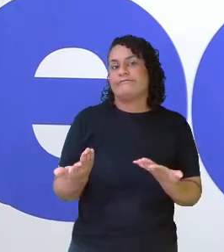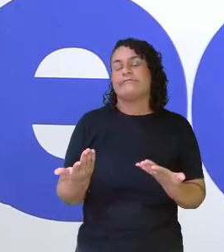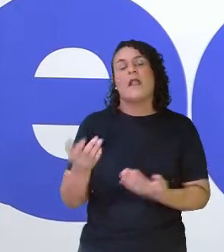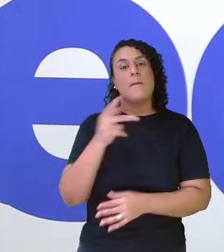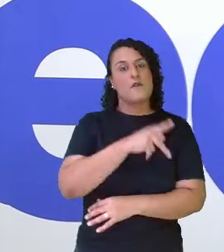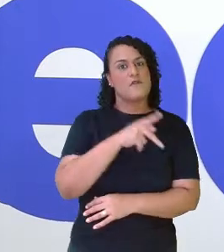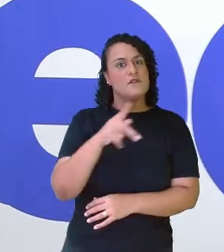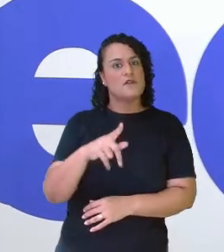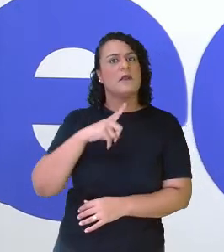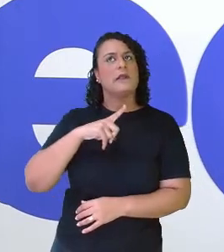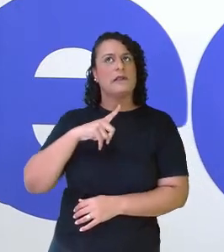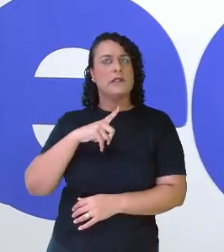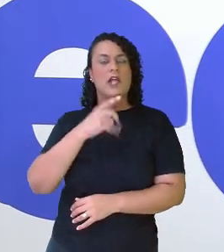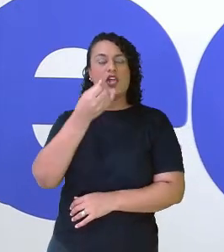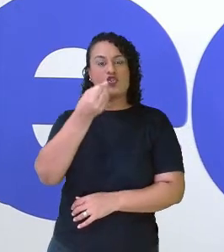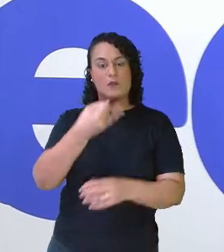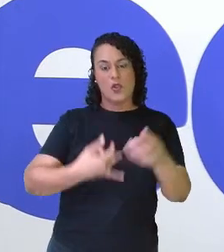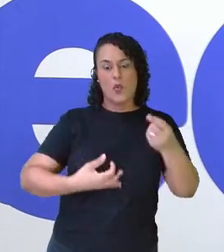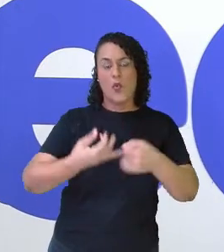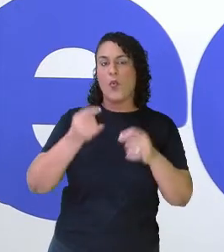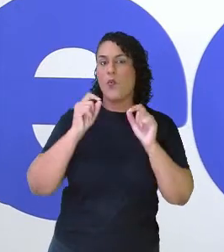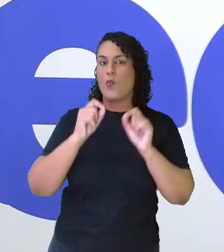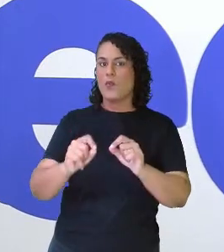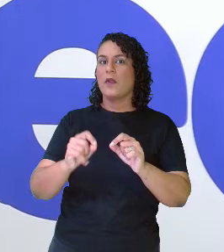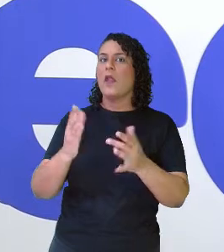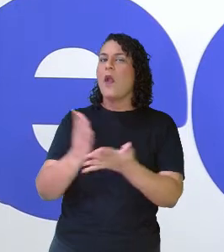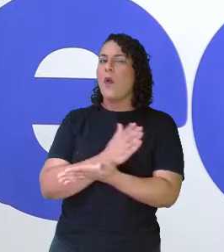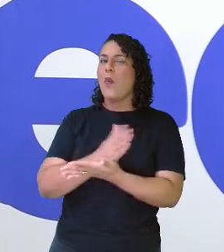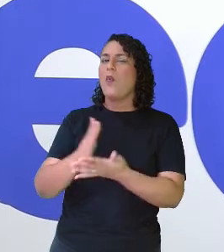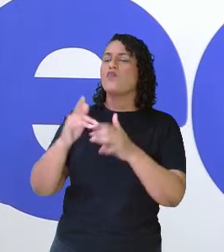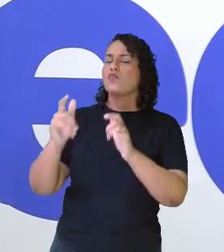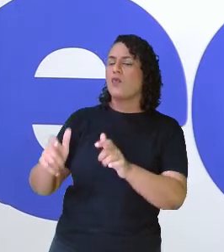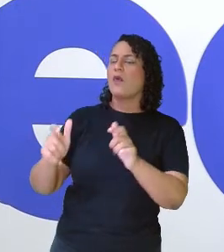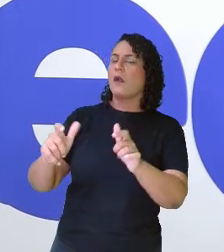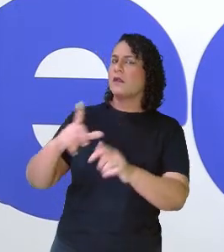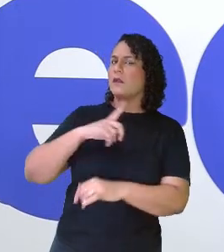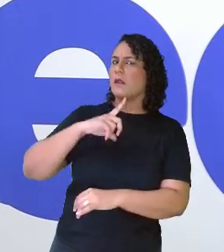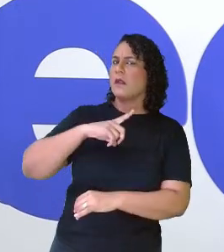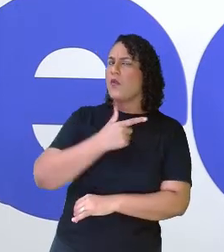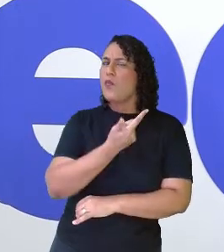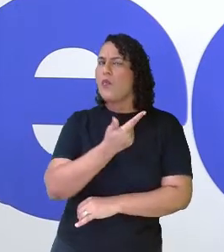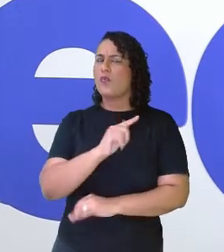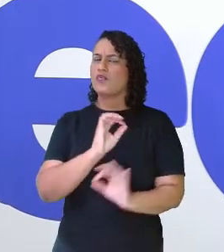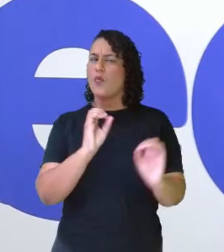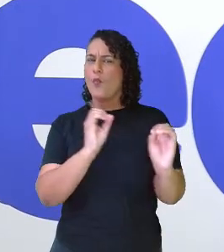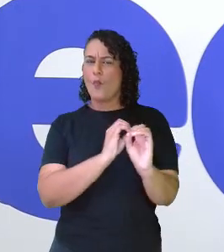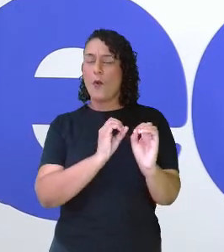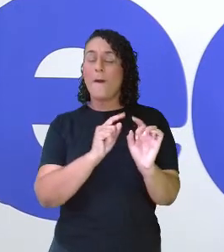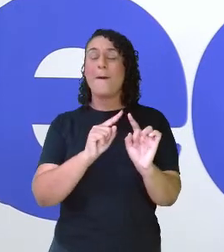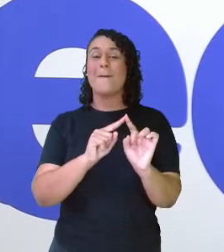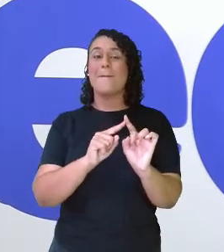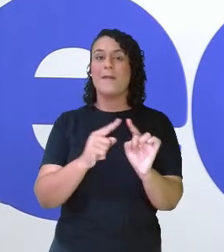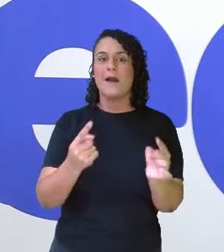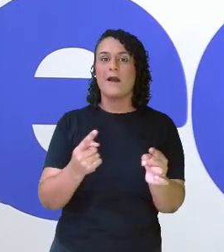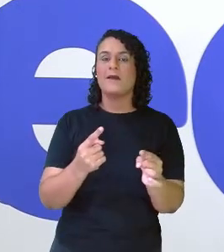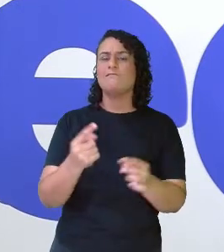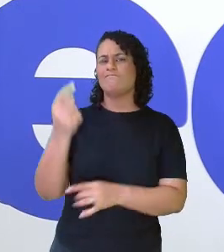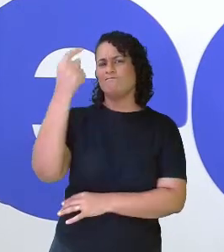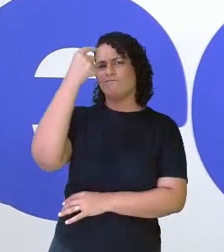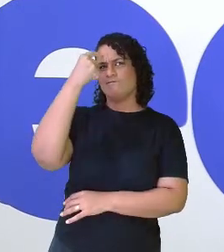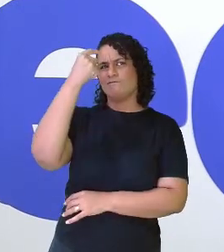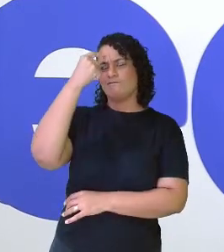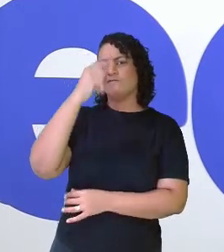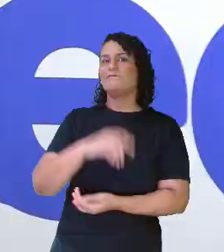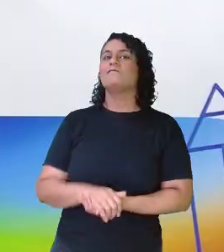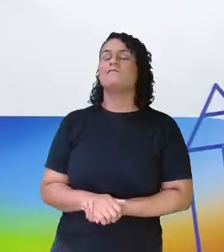Sinara disse, tem locais que tem escolas que tem outras que não tem, não é verdade? Isso. Mas também pensa aí um pouquinho. Também